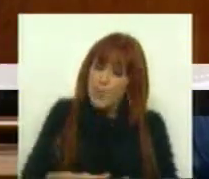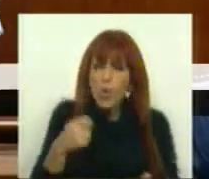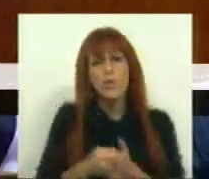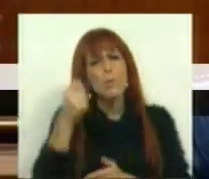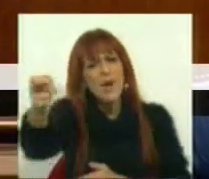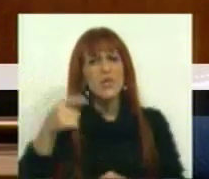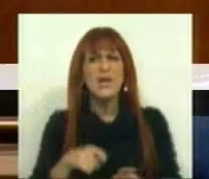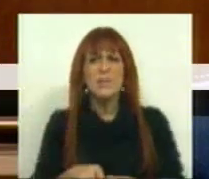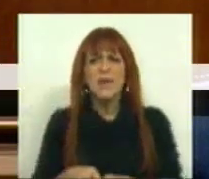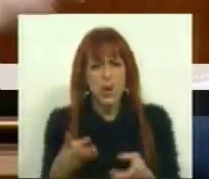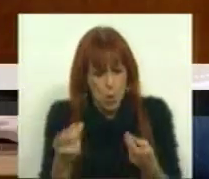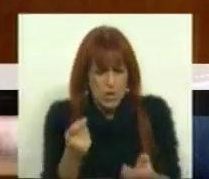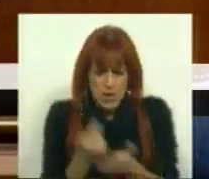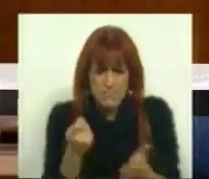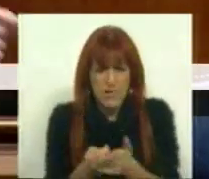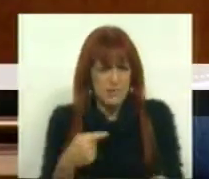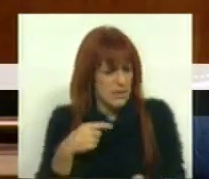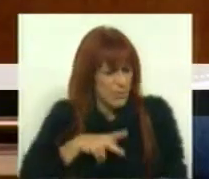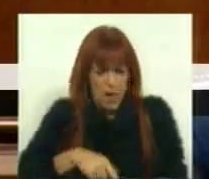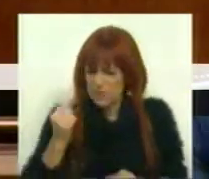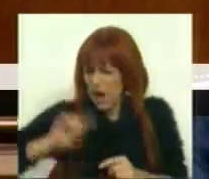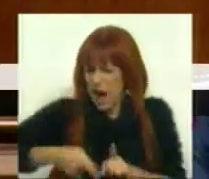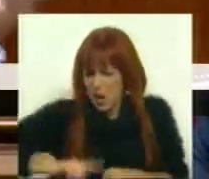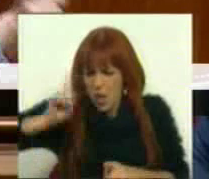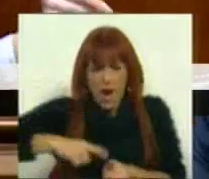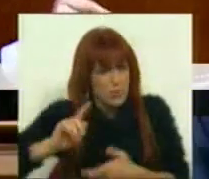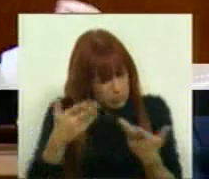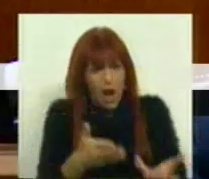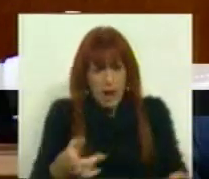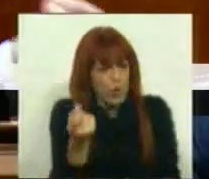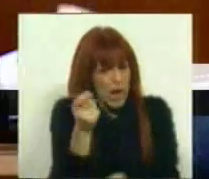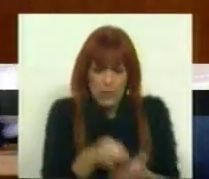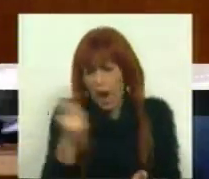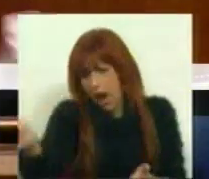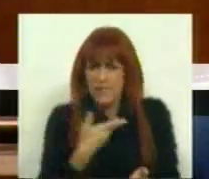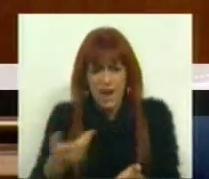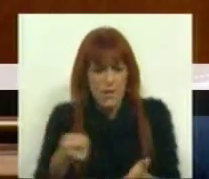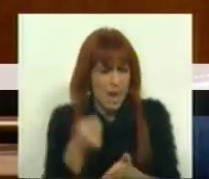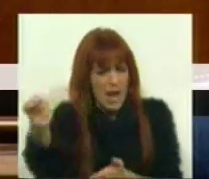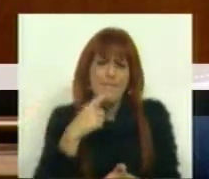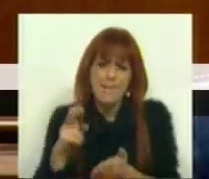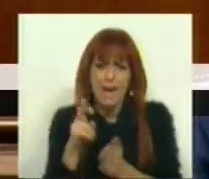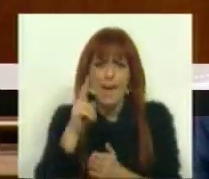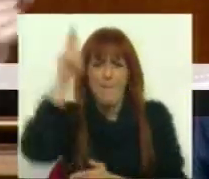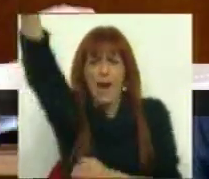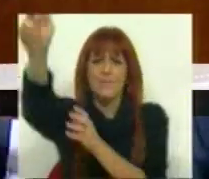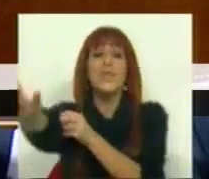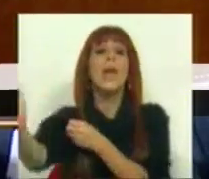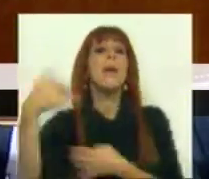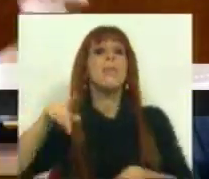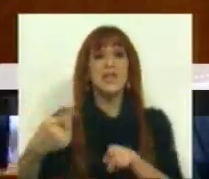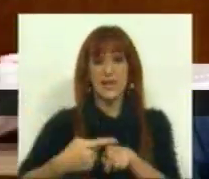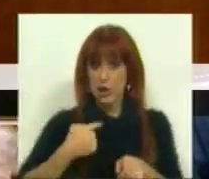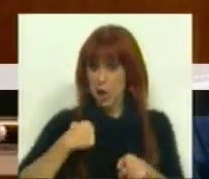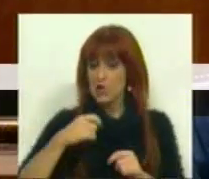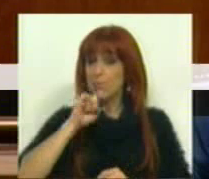pagamento, mas eles vão a contas na mesma, e a contas nacionais todos os anos. Lá está o dinheirinho que nós devemos em juros. Mas